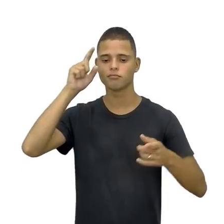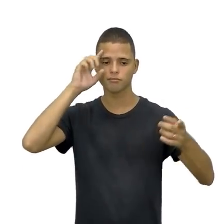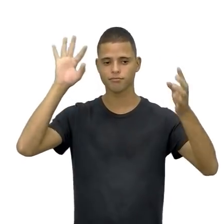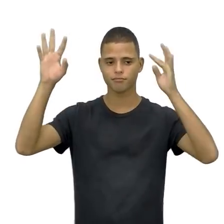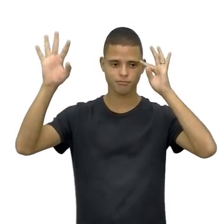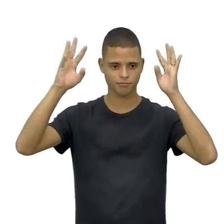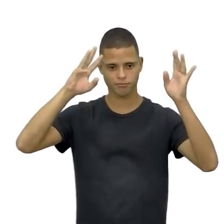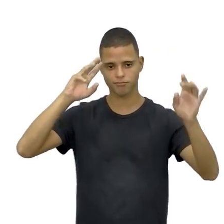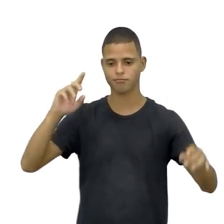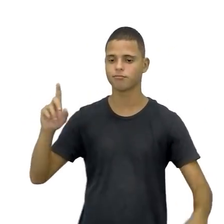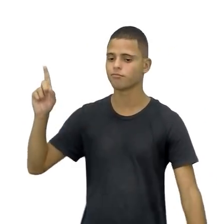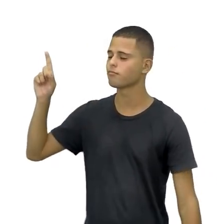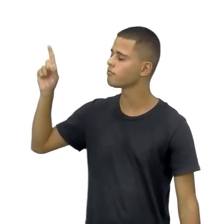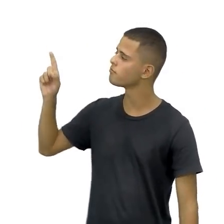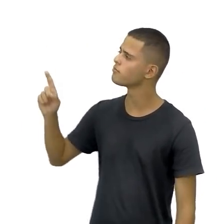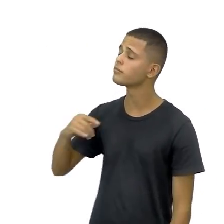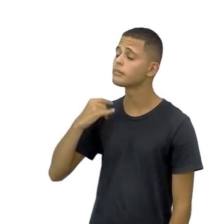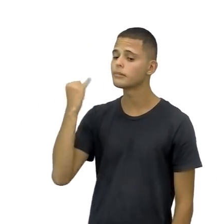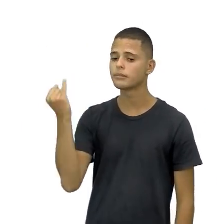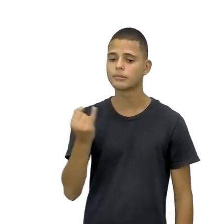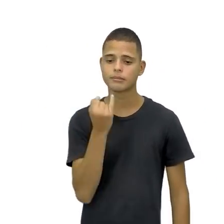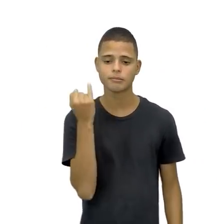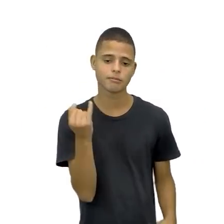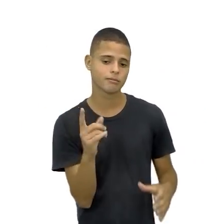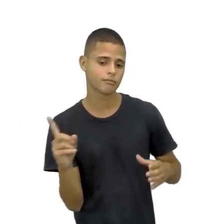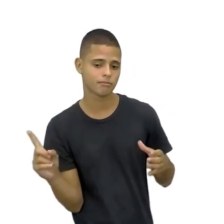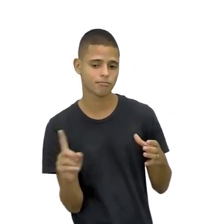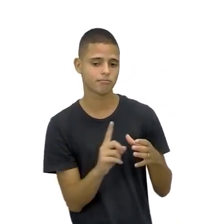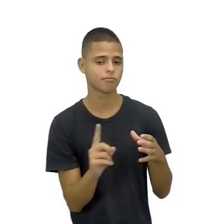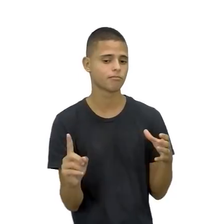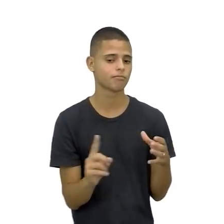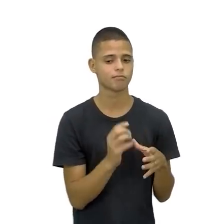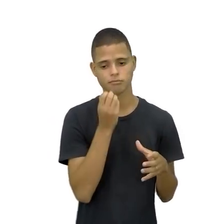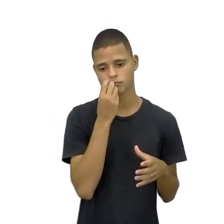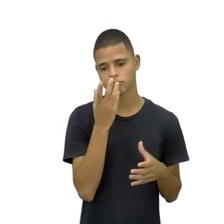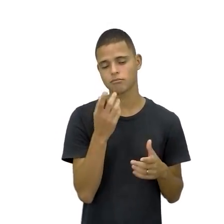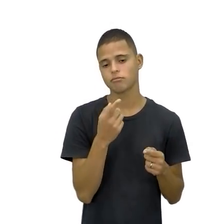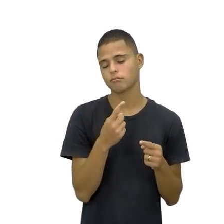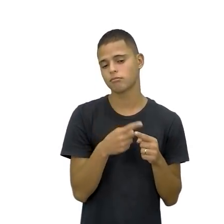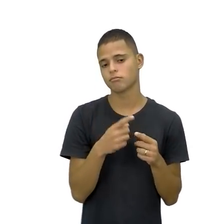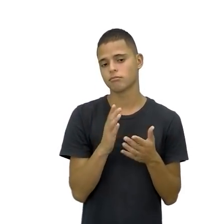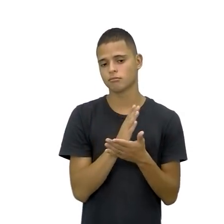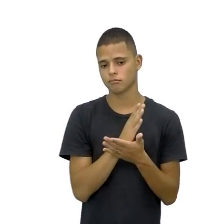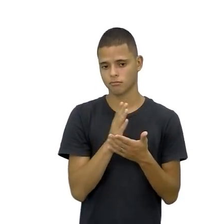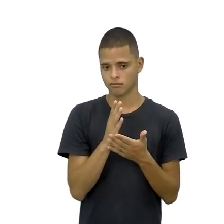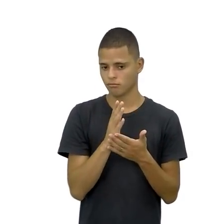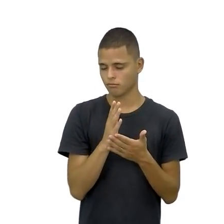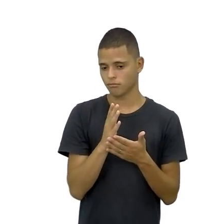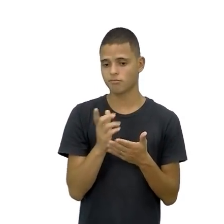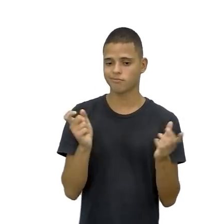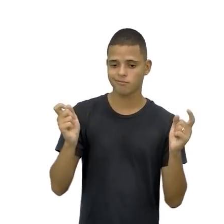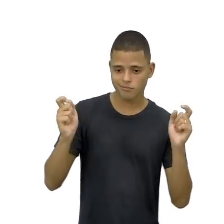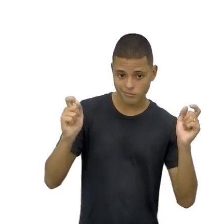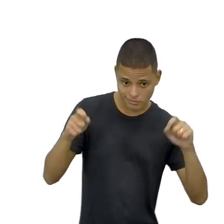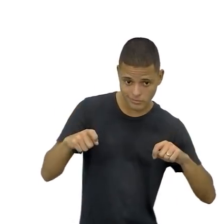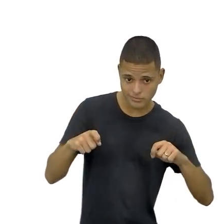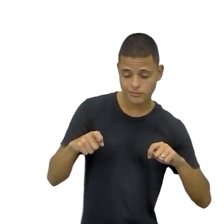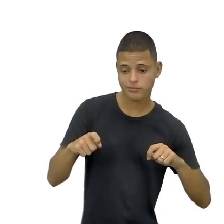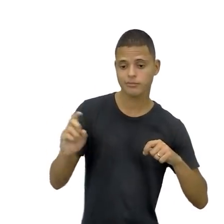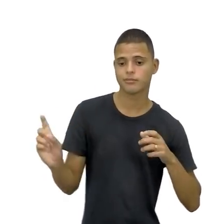a importância dos agrupamentos produtivos. Então, algumas possibilidades. Os agrupamentos produtivos, eles